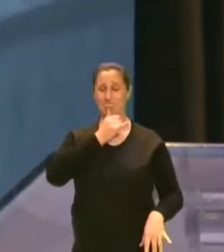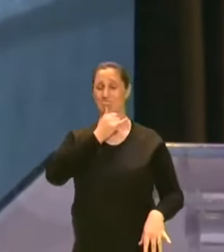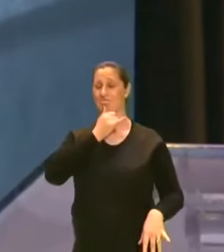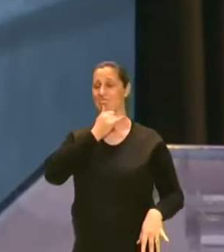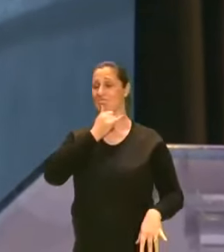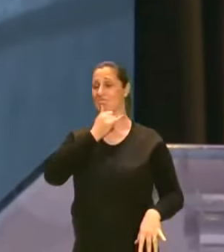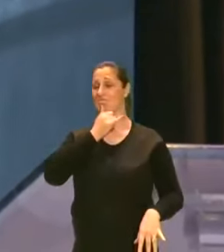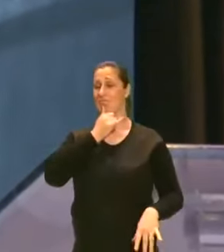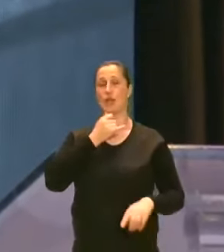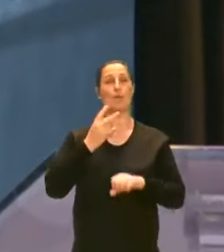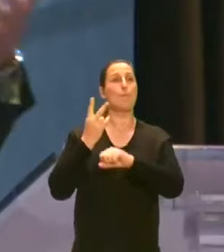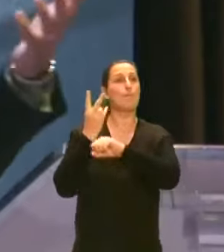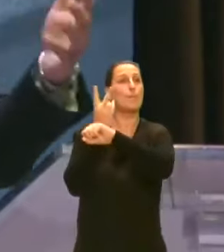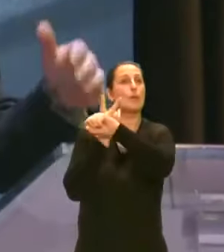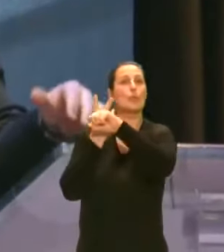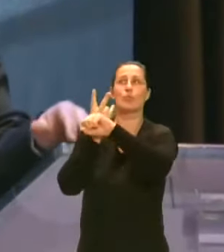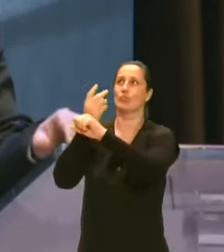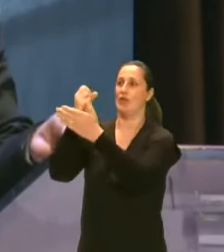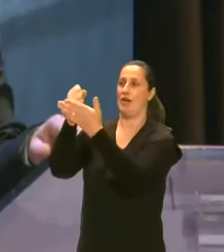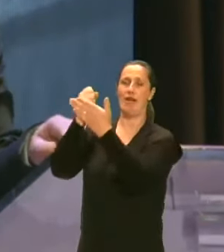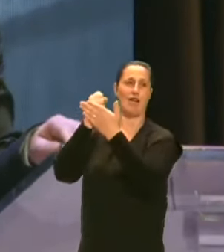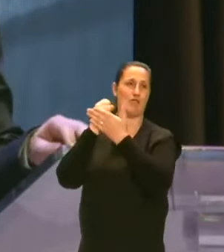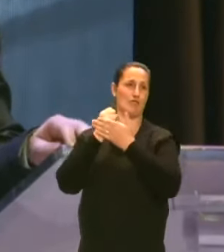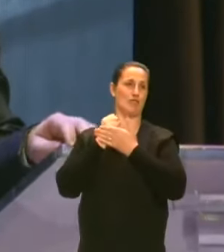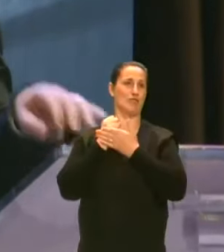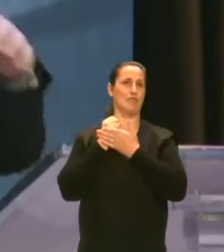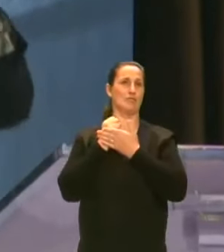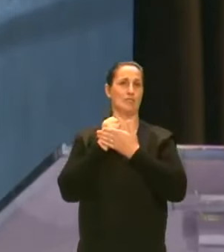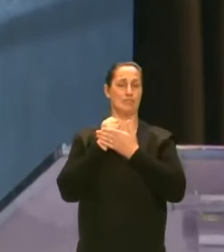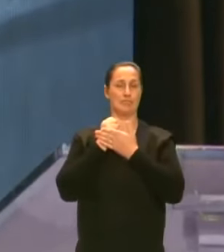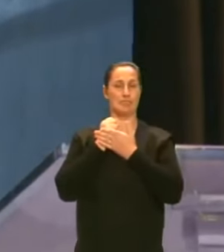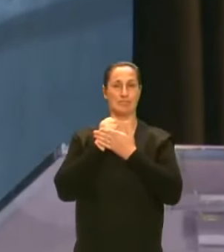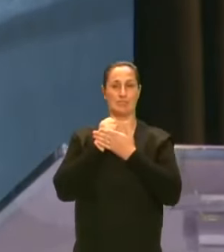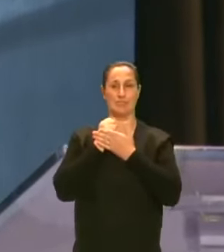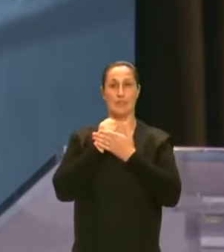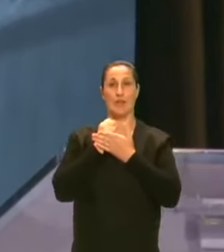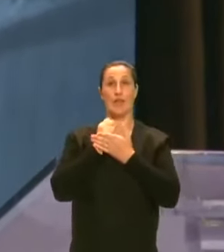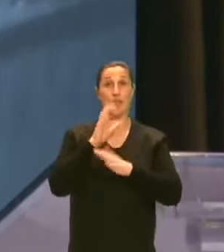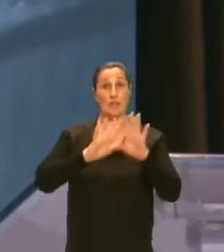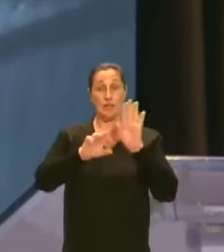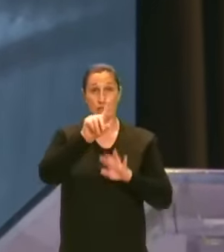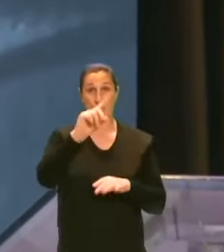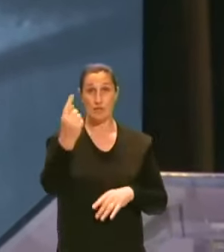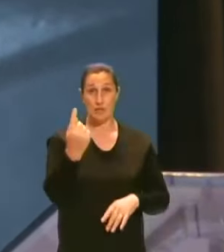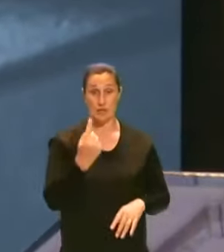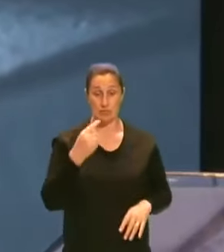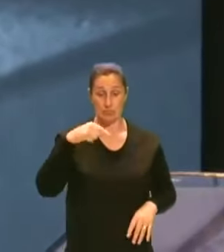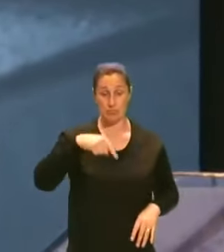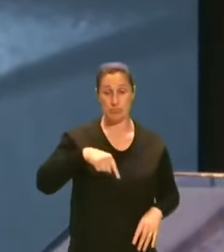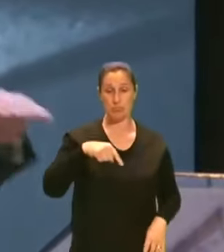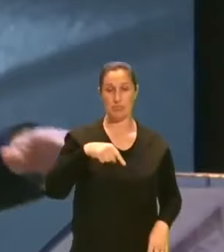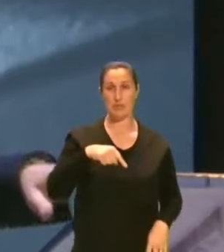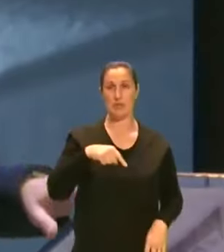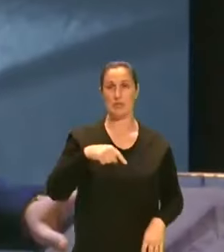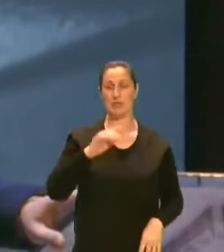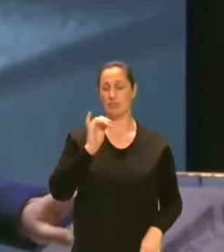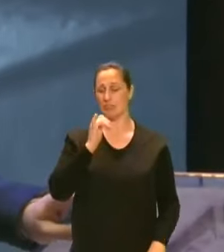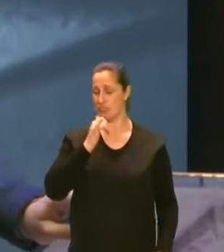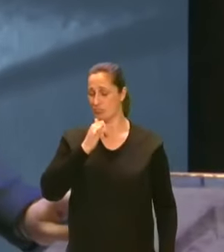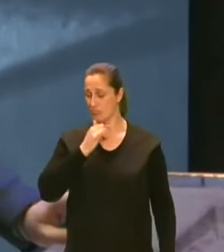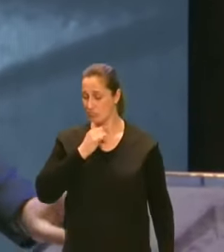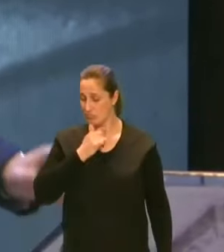procura alguma saída. E talvez você chegou aqui meio